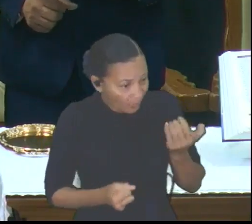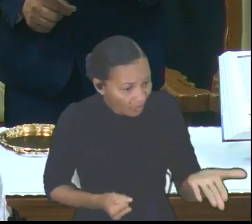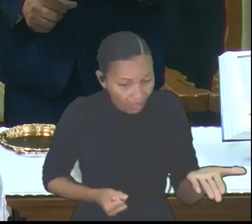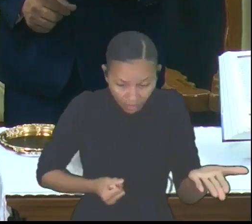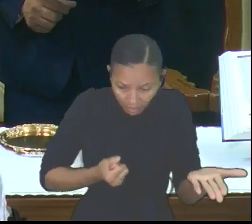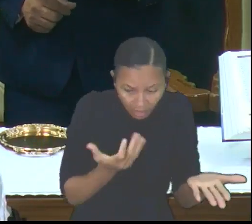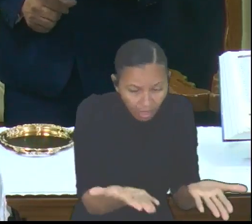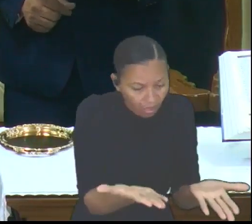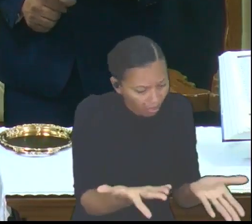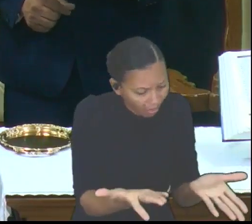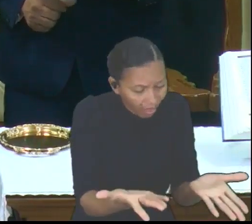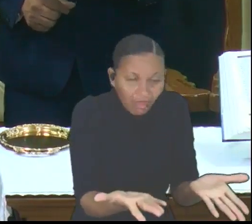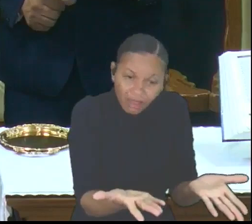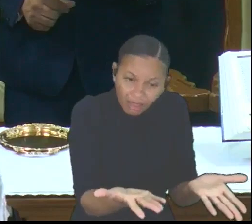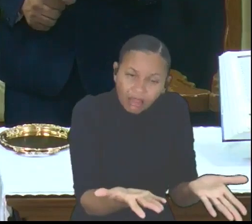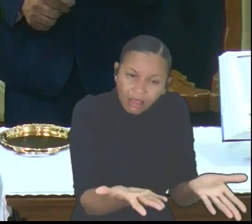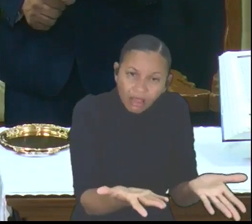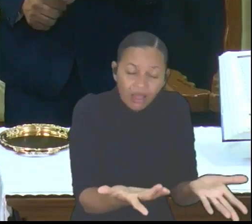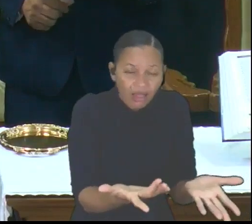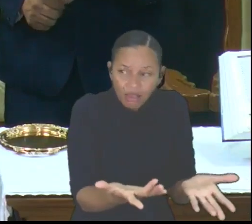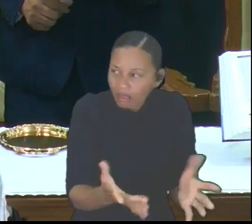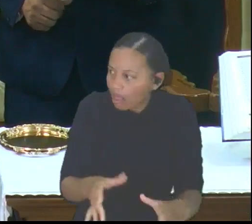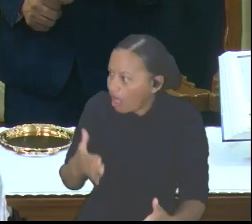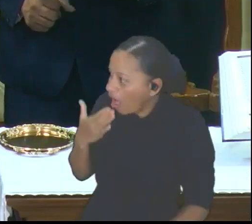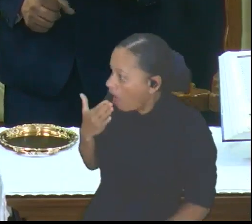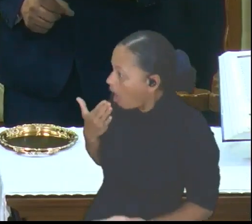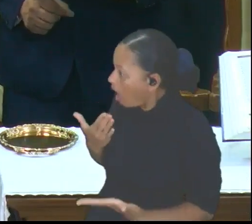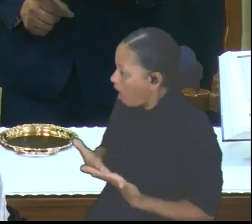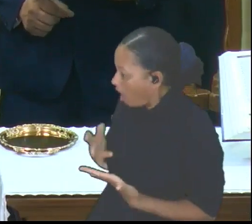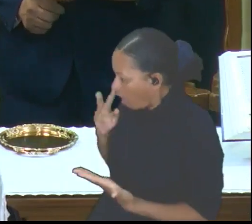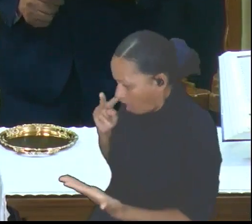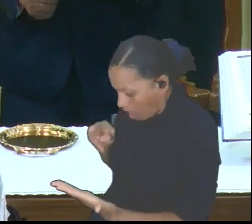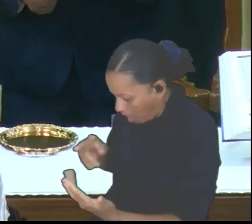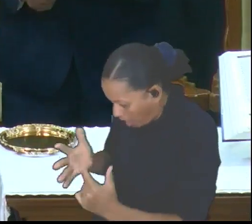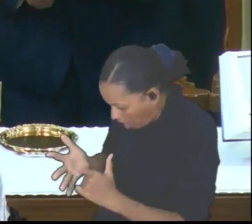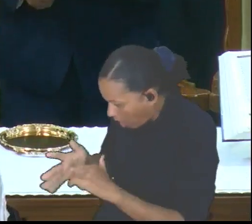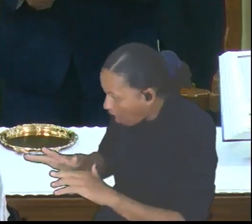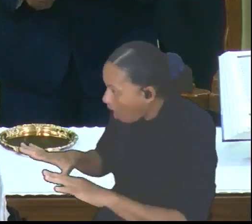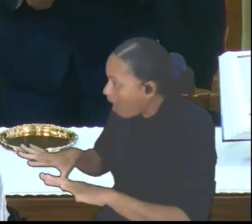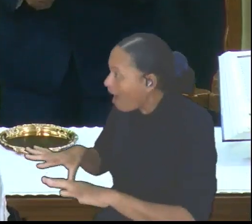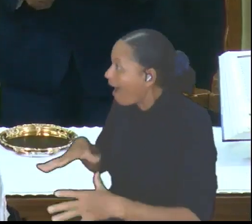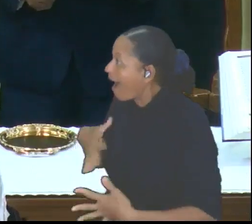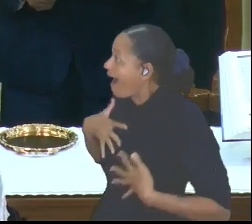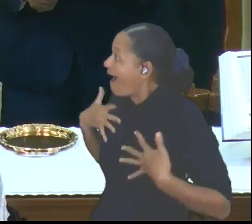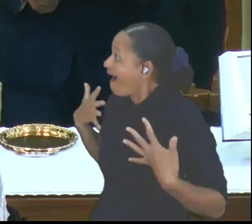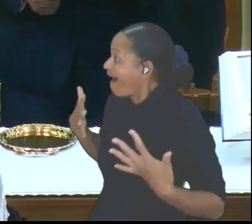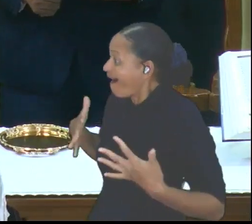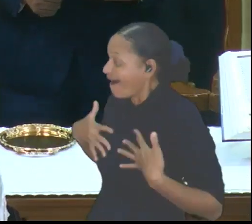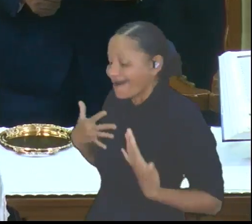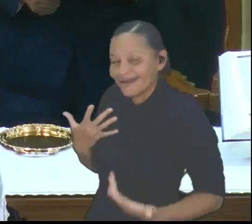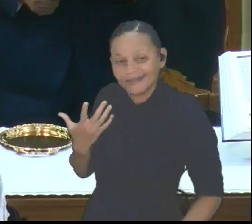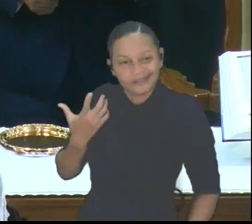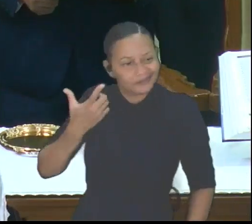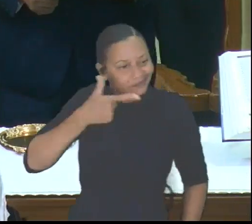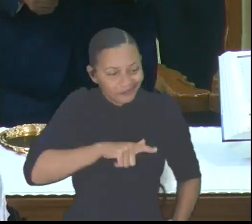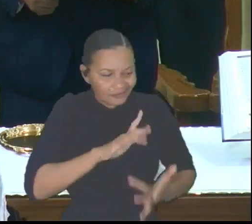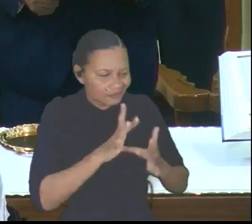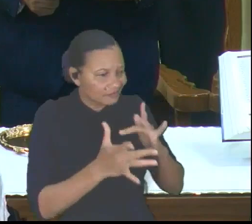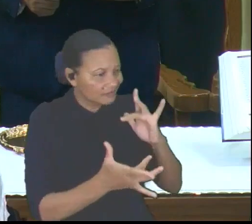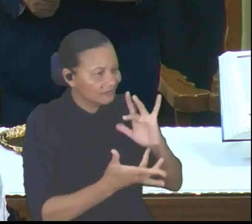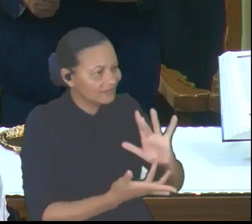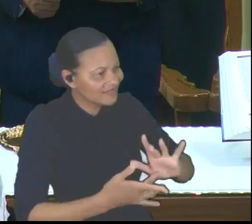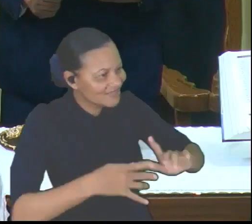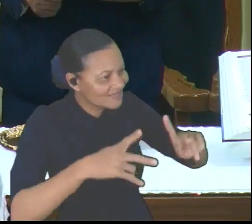o lado, de sorte que os discípulos se alegraram, vendo o Senhor. Disse-lhe, pois, Jesus outra vez: